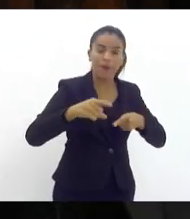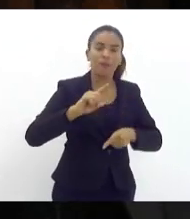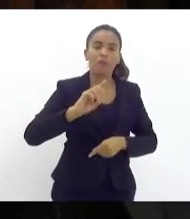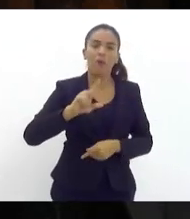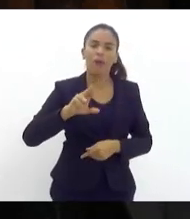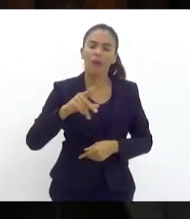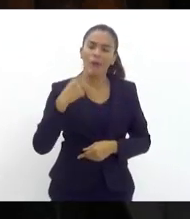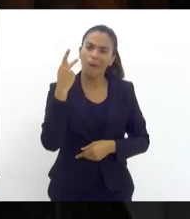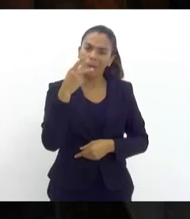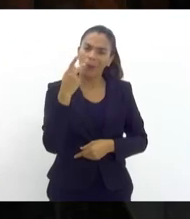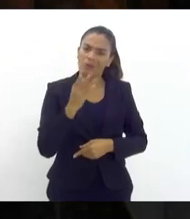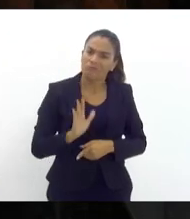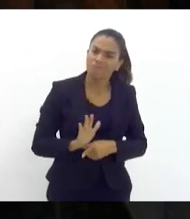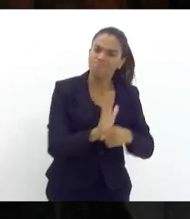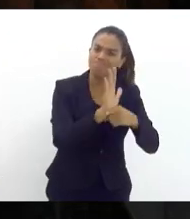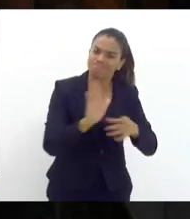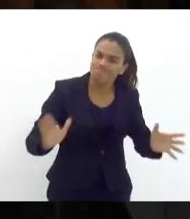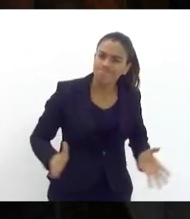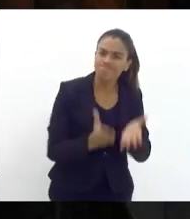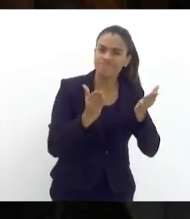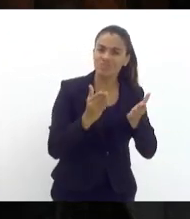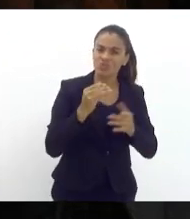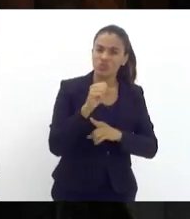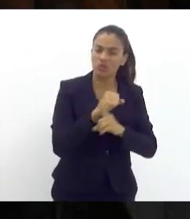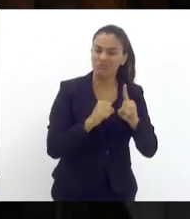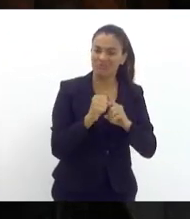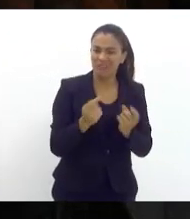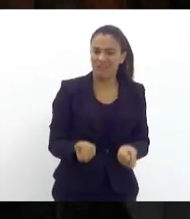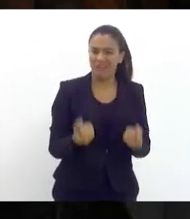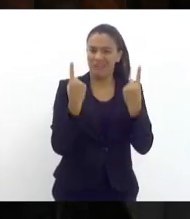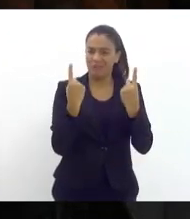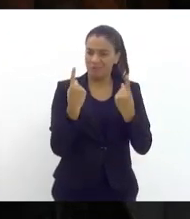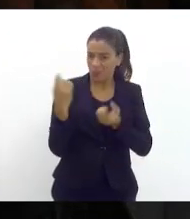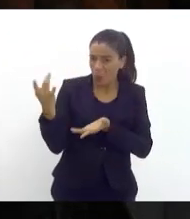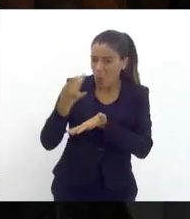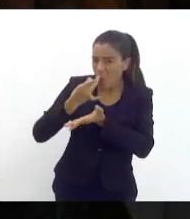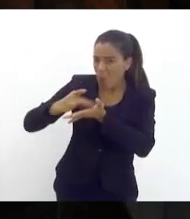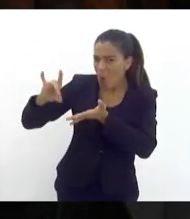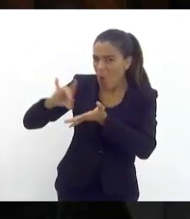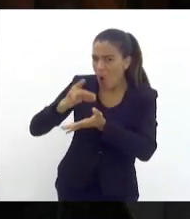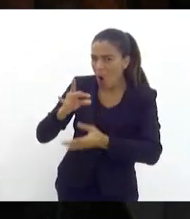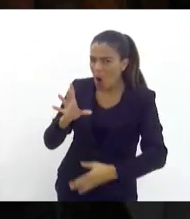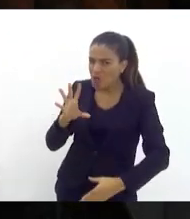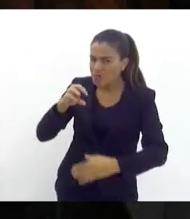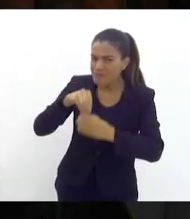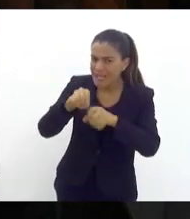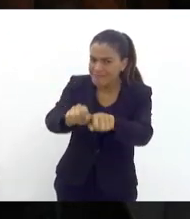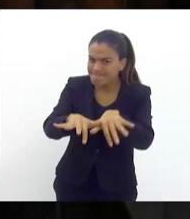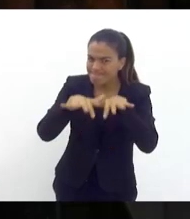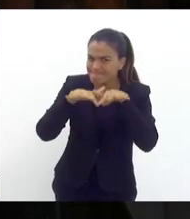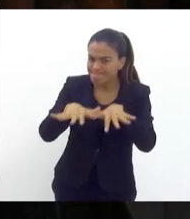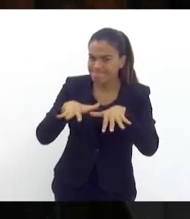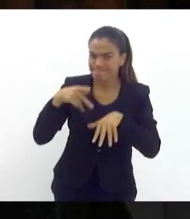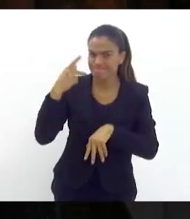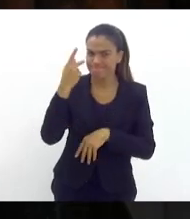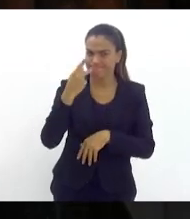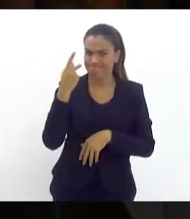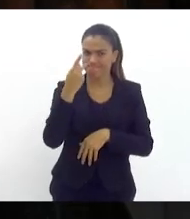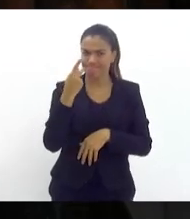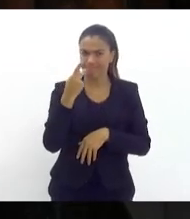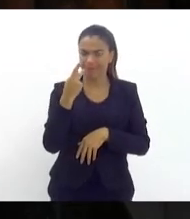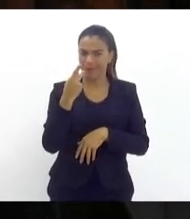interesse social Desde quando o ódio no Parlamento e na política